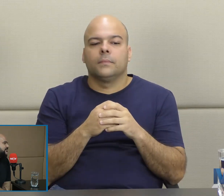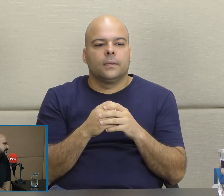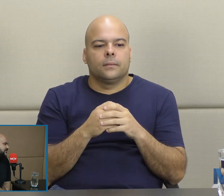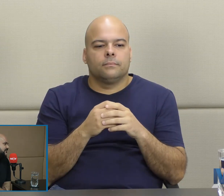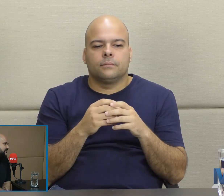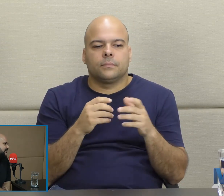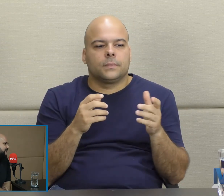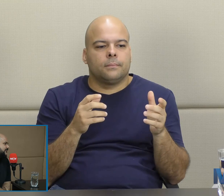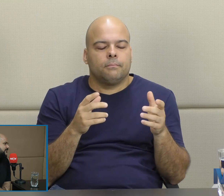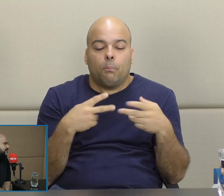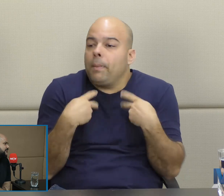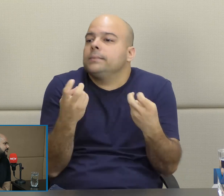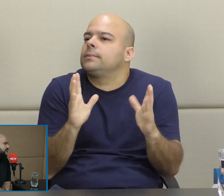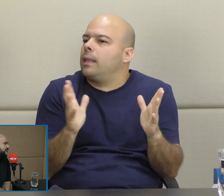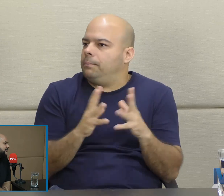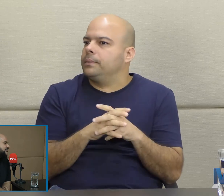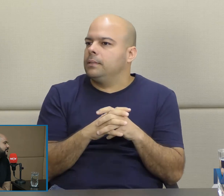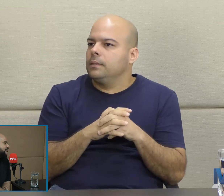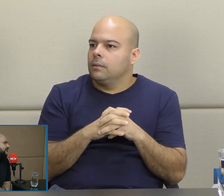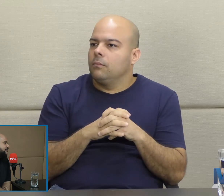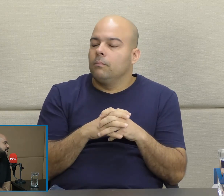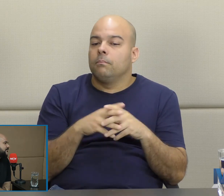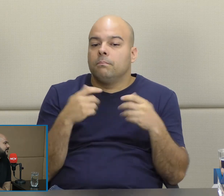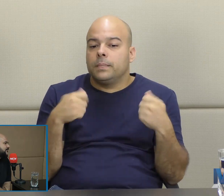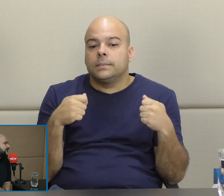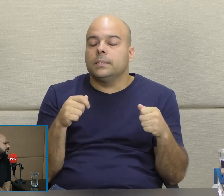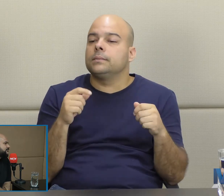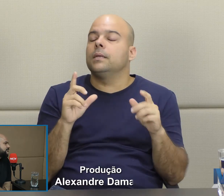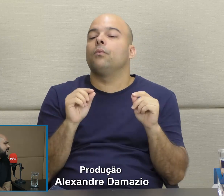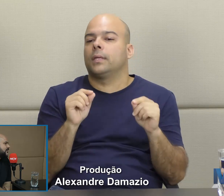de preconceito, sabe? A gente não tem como.